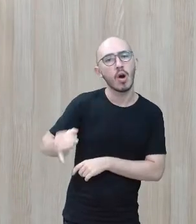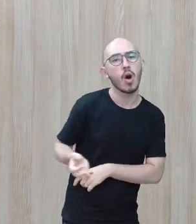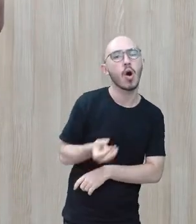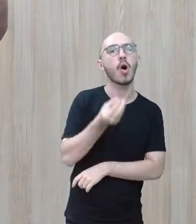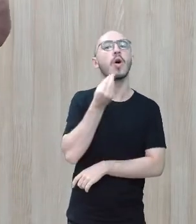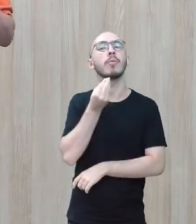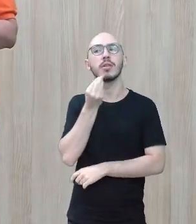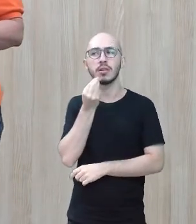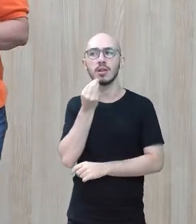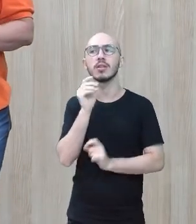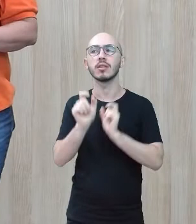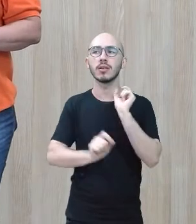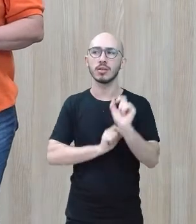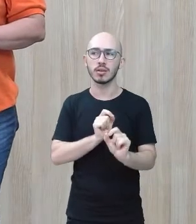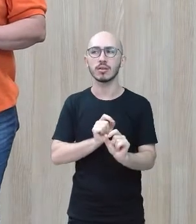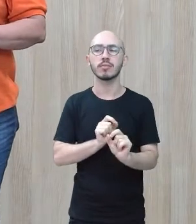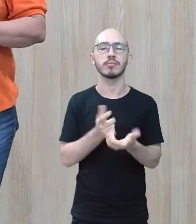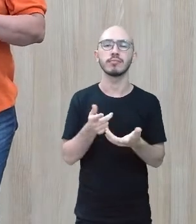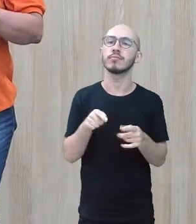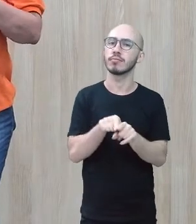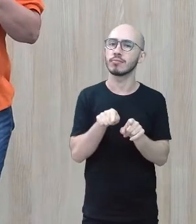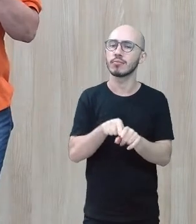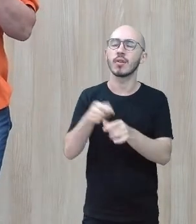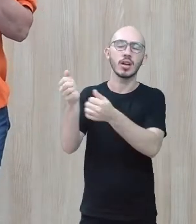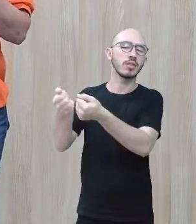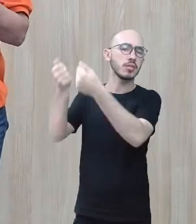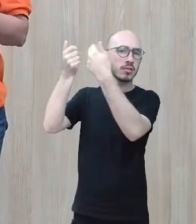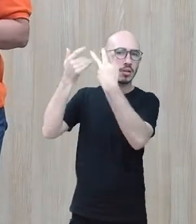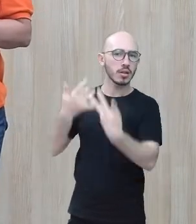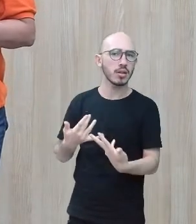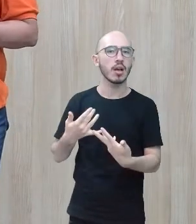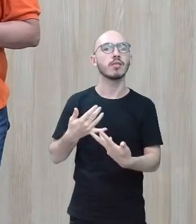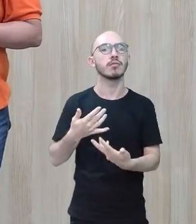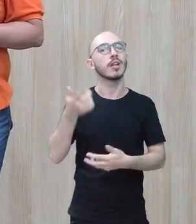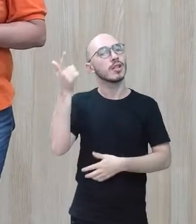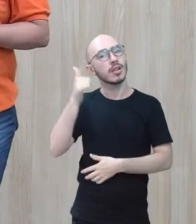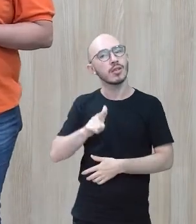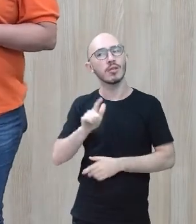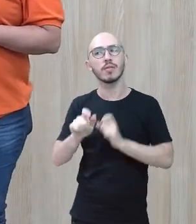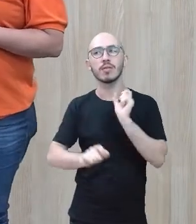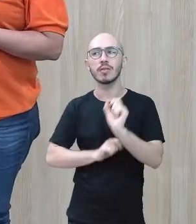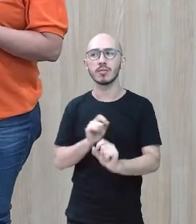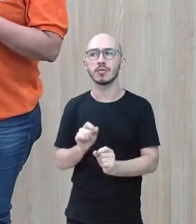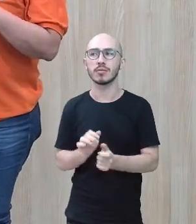de ouvir, não é? De ouvir ser repetido tudo isso que